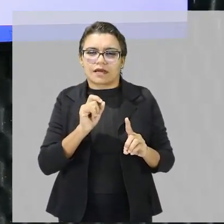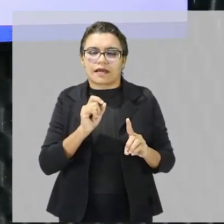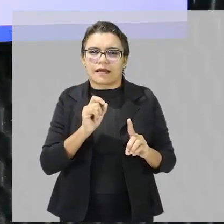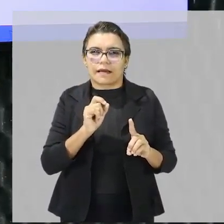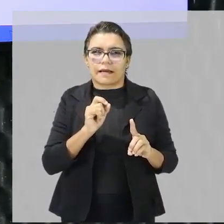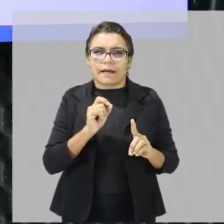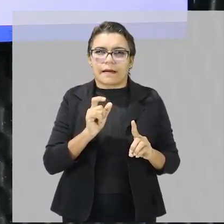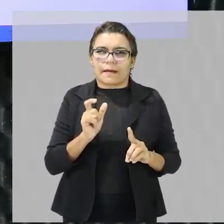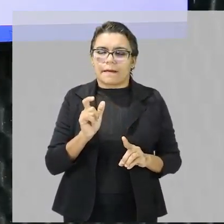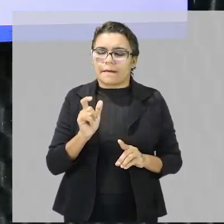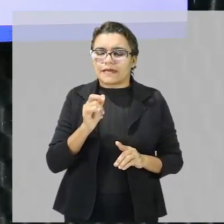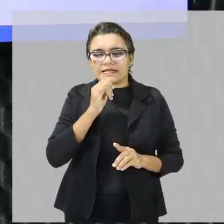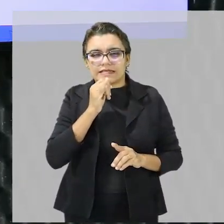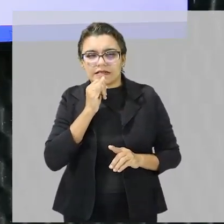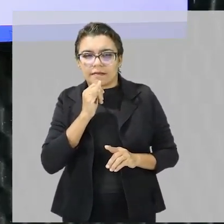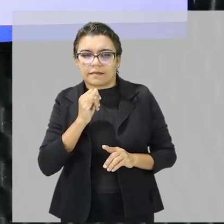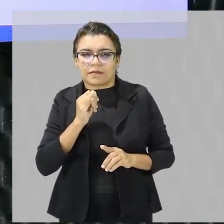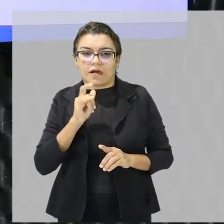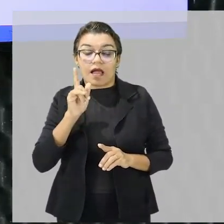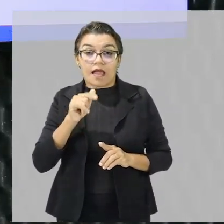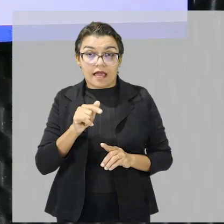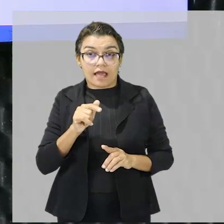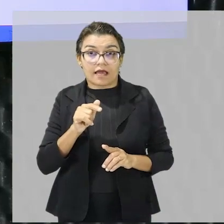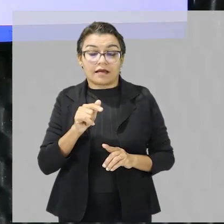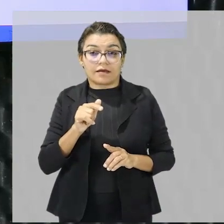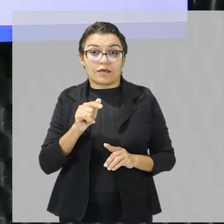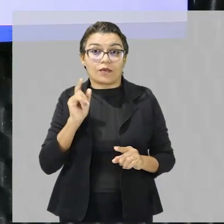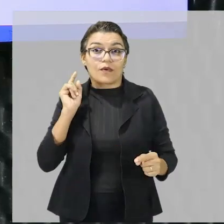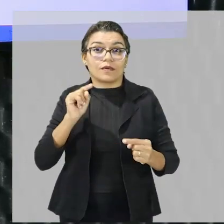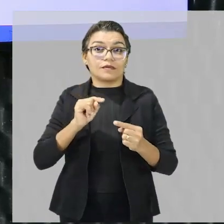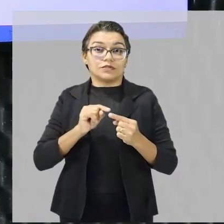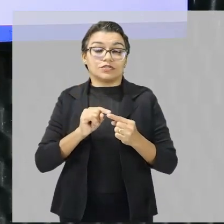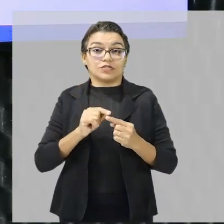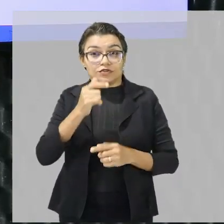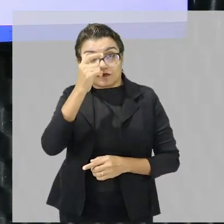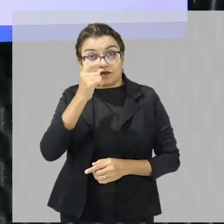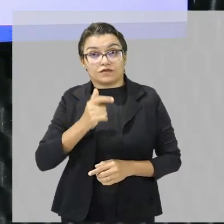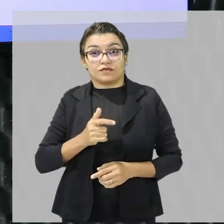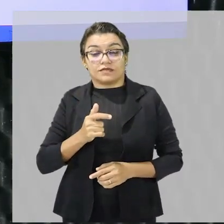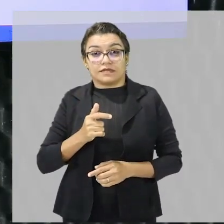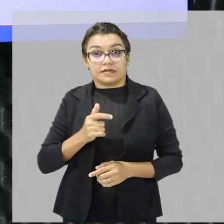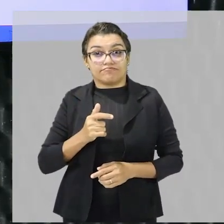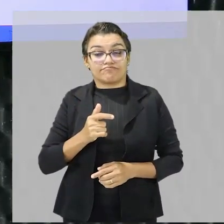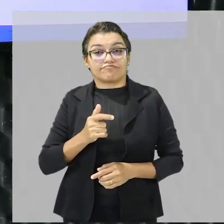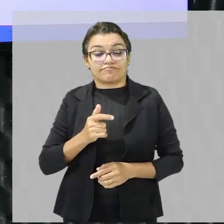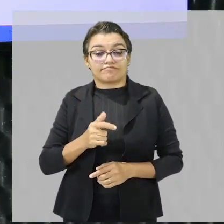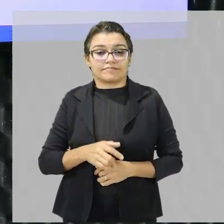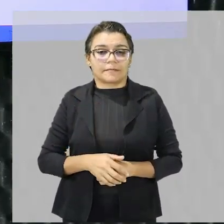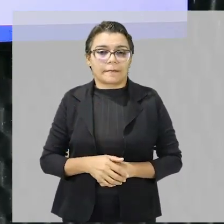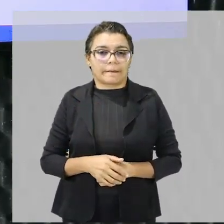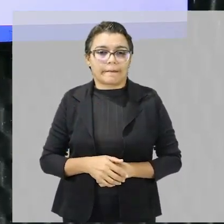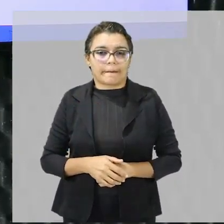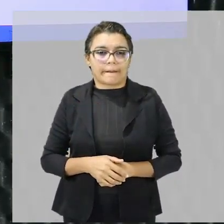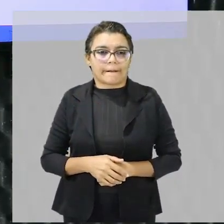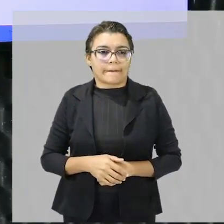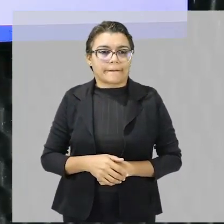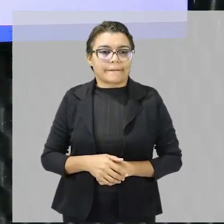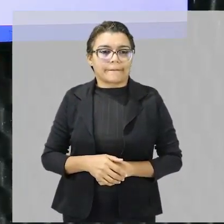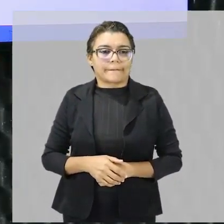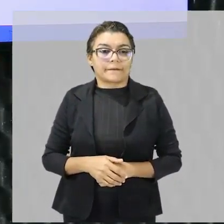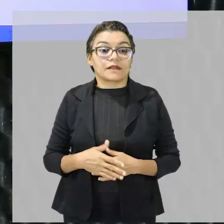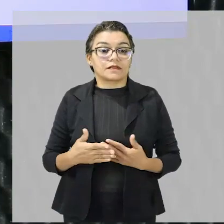lado, né? A finitude do ser como inevitável. Melhor ficar assim, certo?